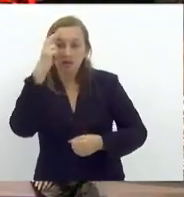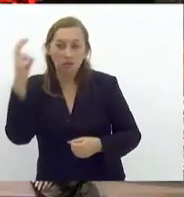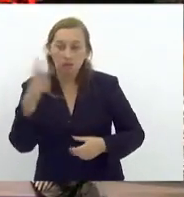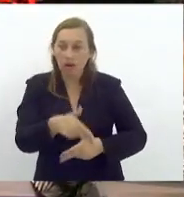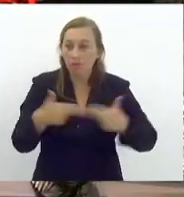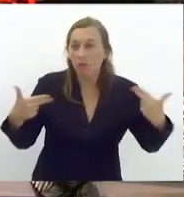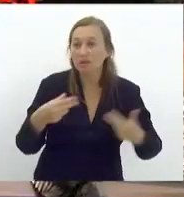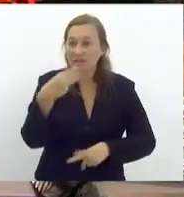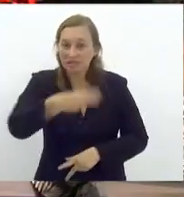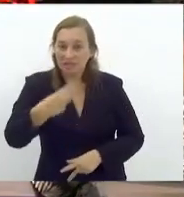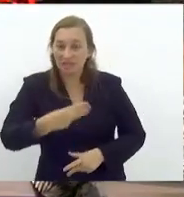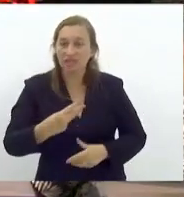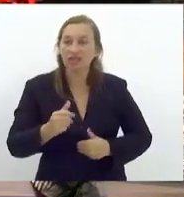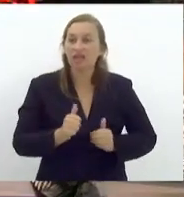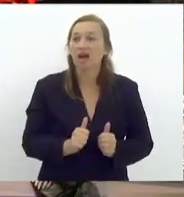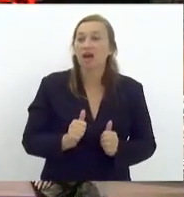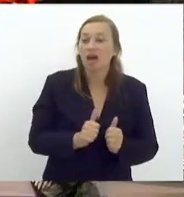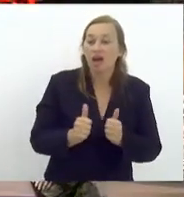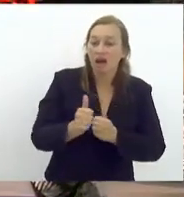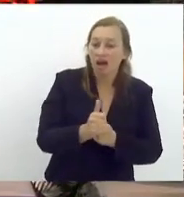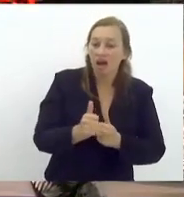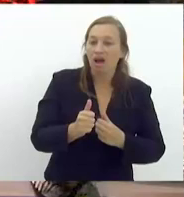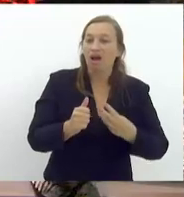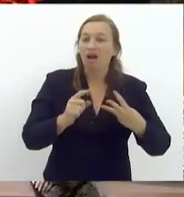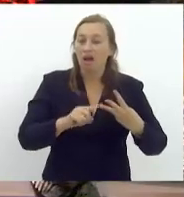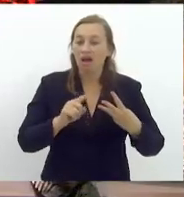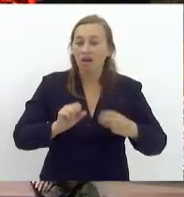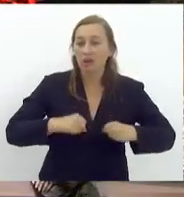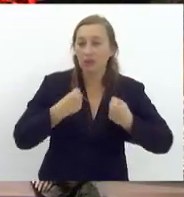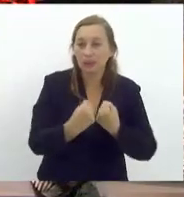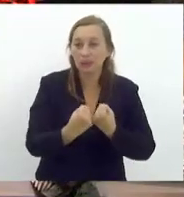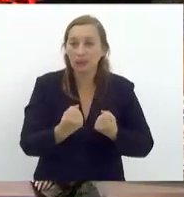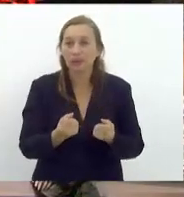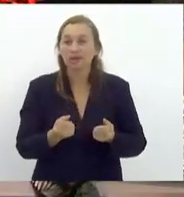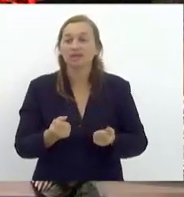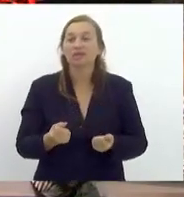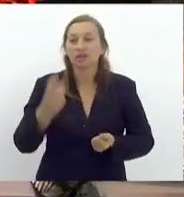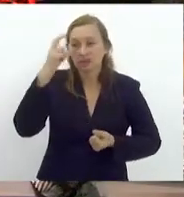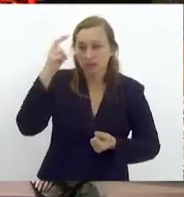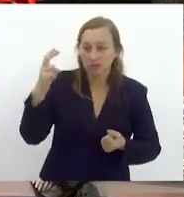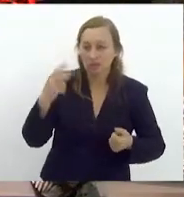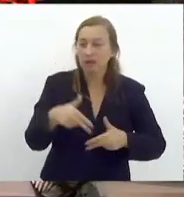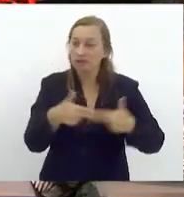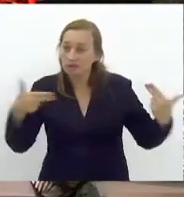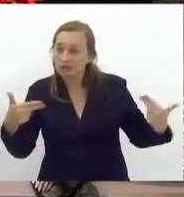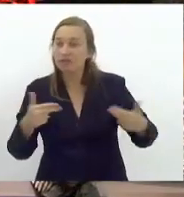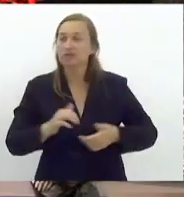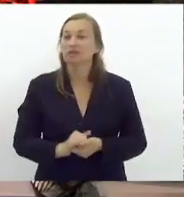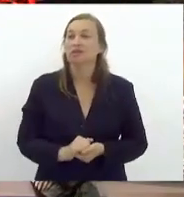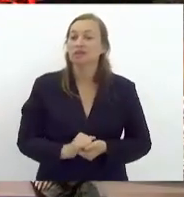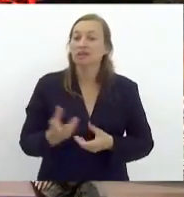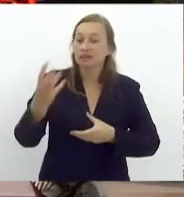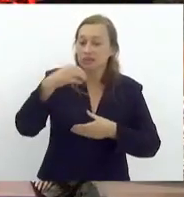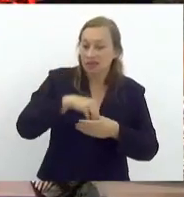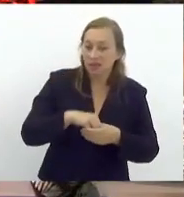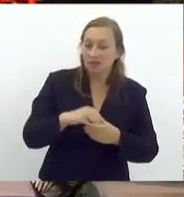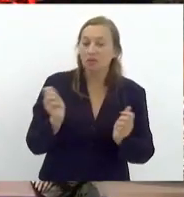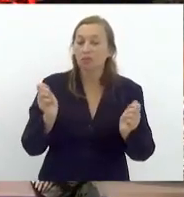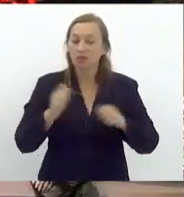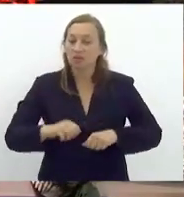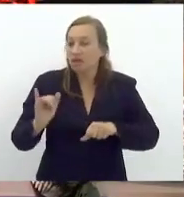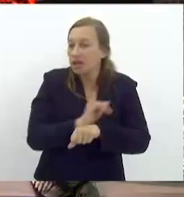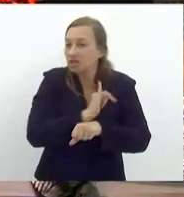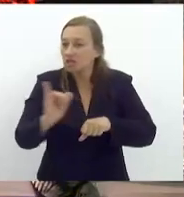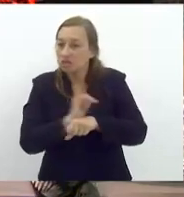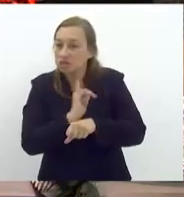três a frente parlamentar em defesa da cultura hip hop se compromete indisponibilizar dentro de suas possibilidades de